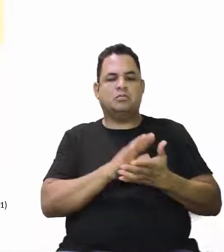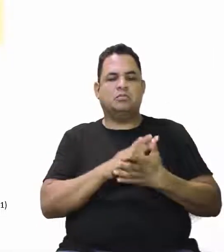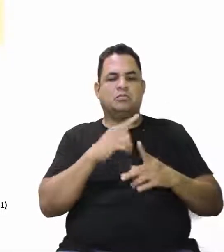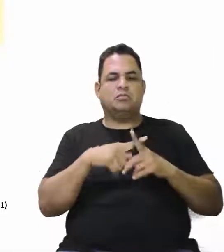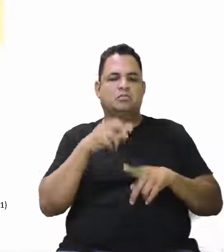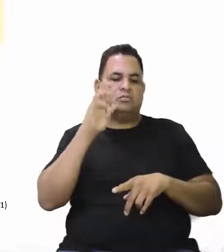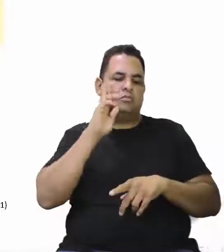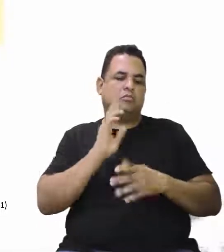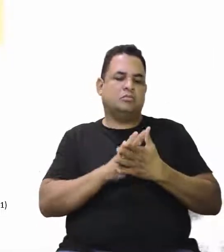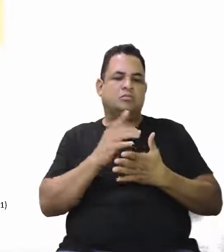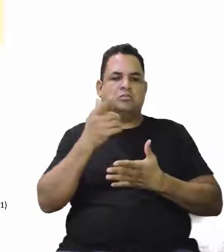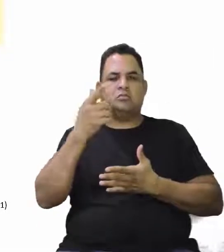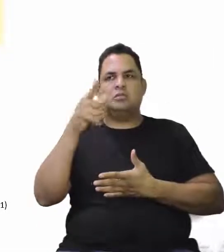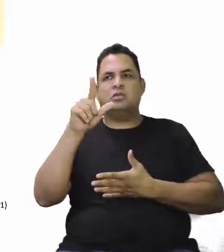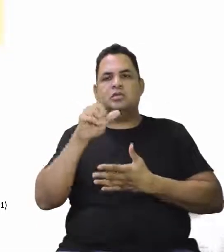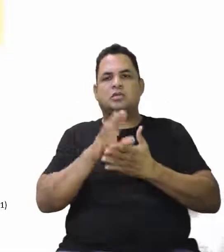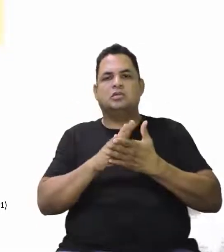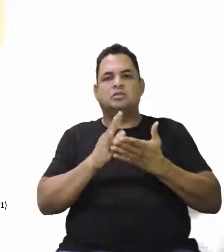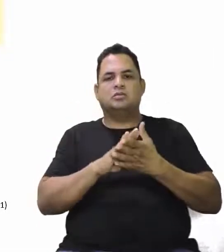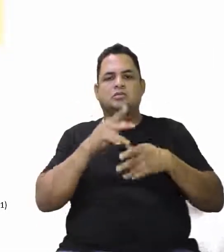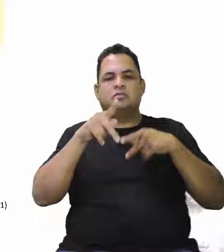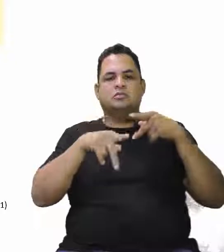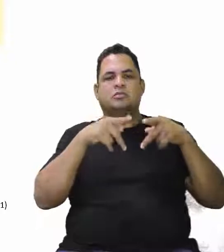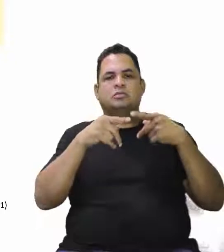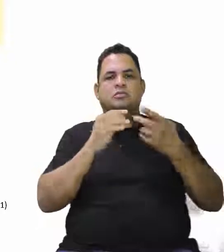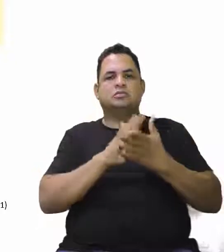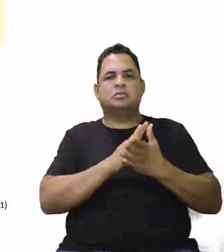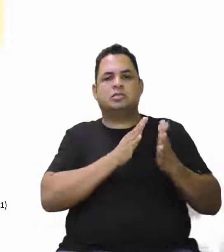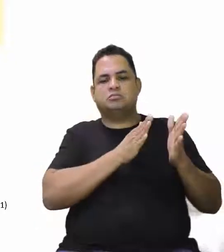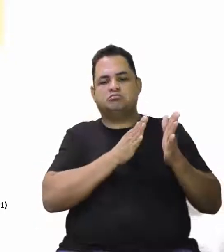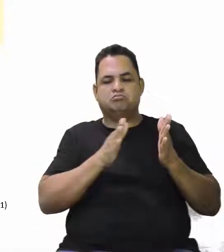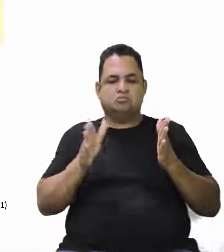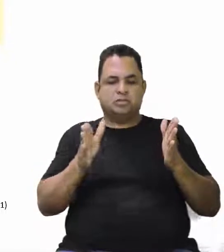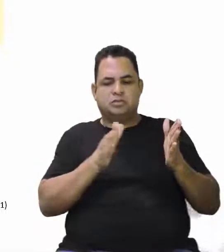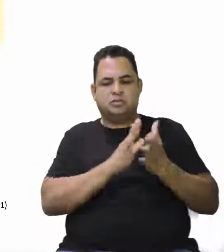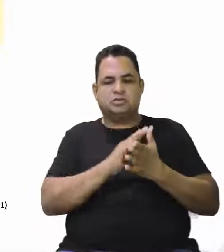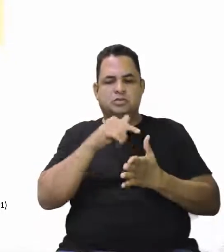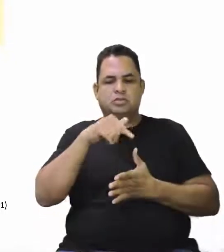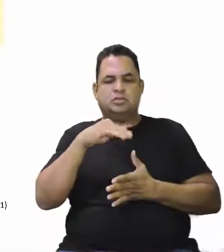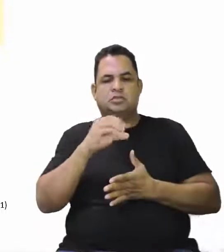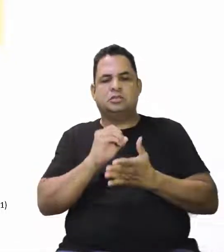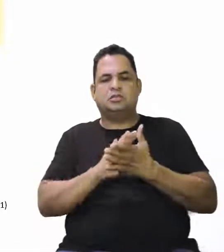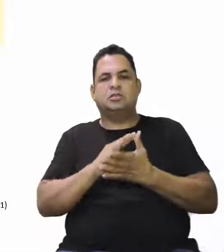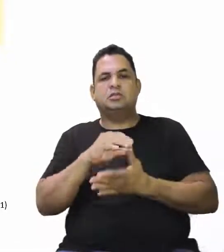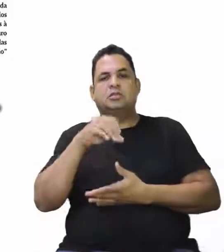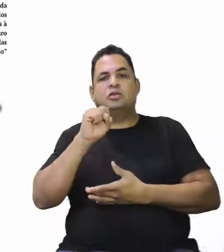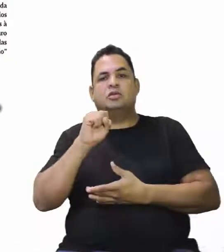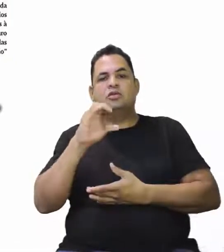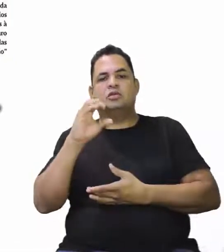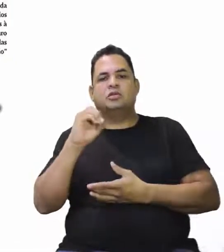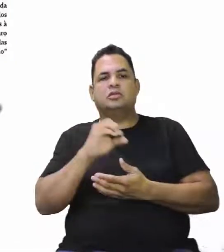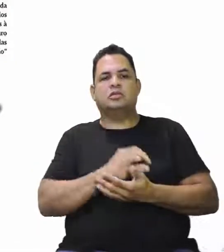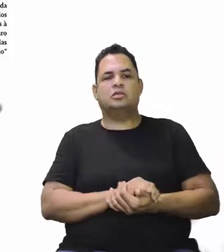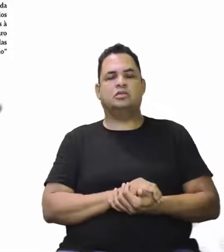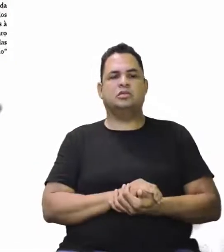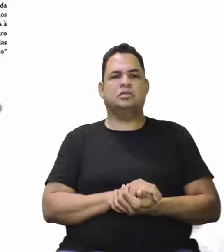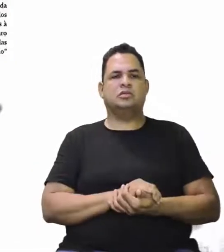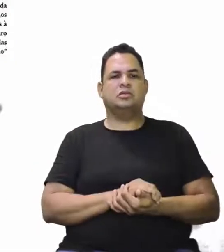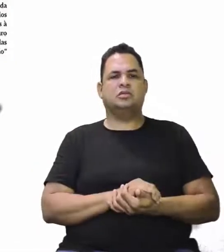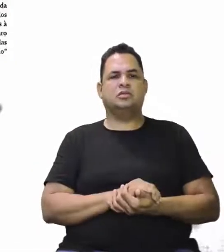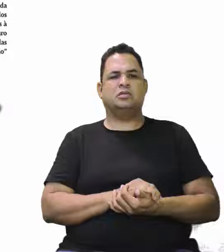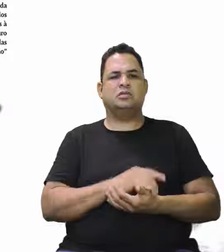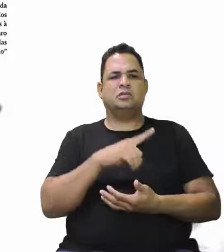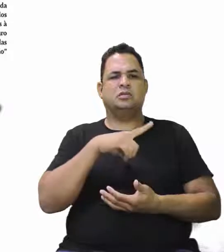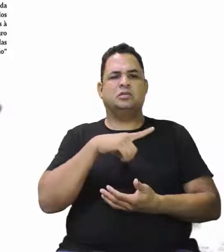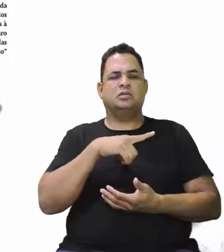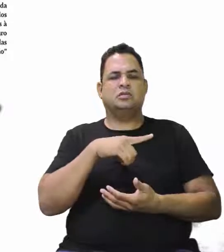porque Rondônia vai conseguir uma população maior somente lá naquele período de 70 e 80. Beleza? Vamos lá.